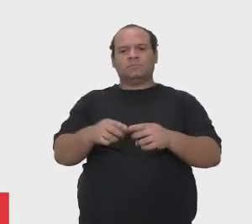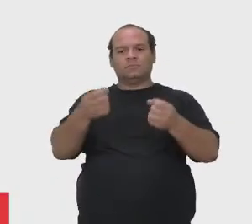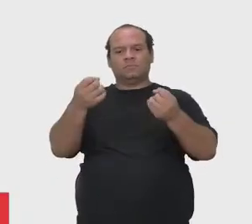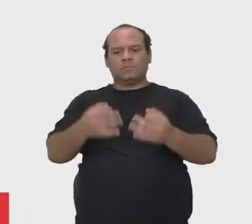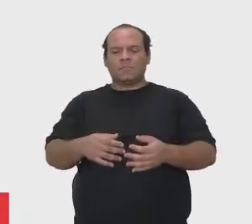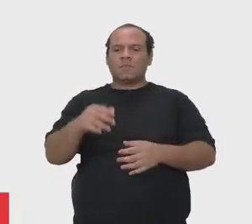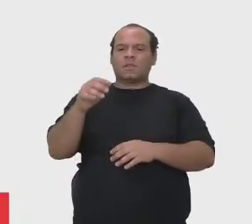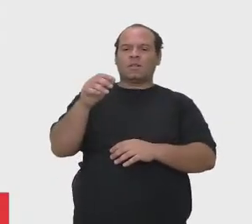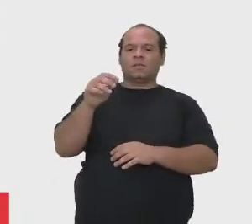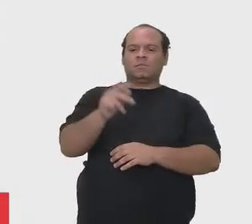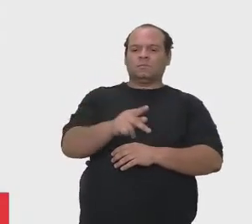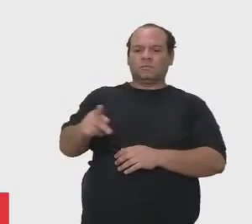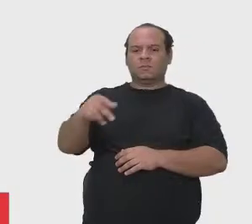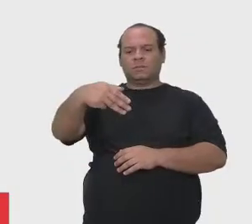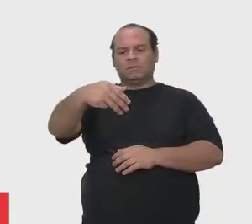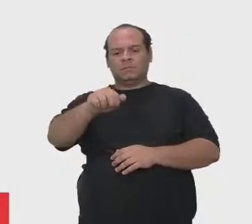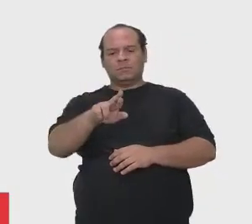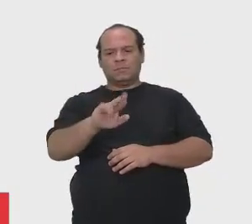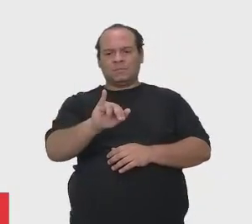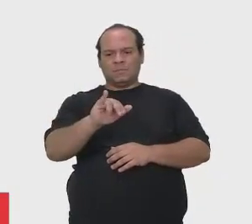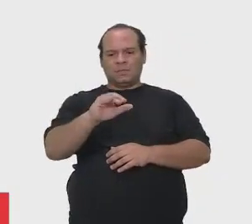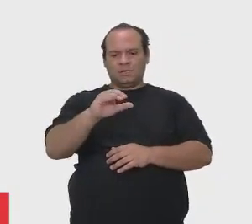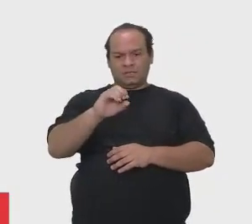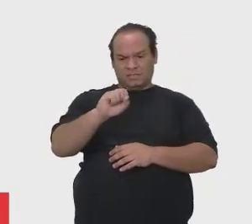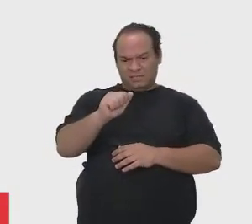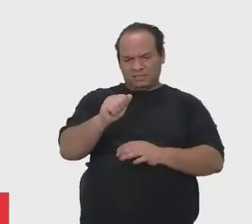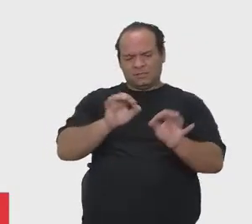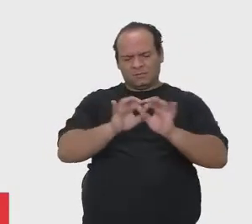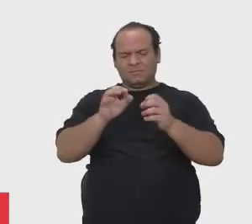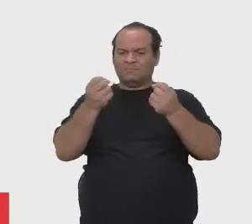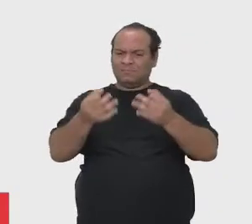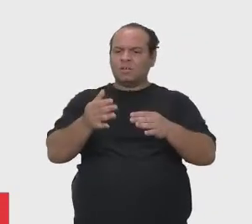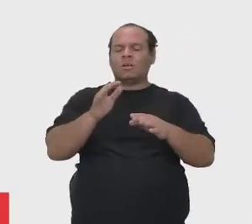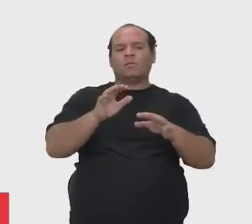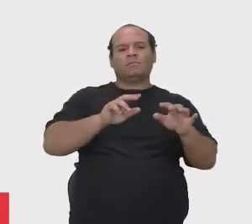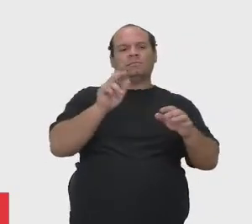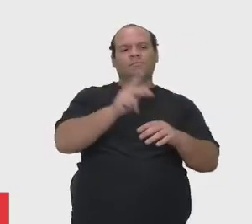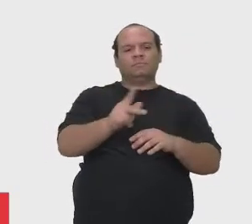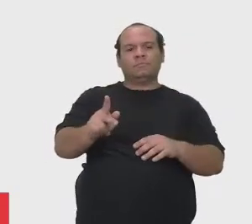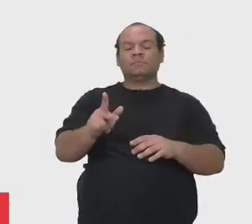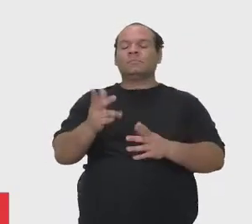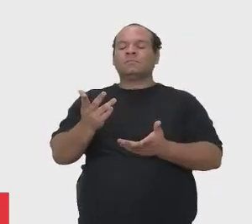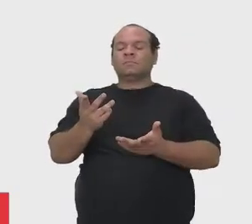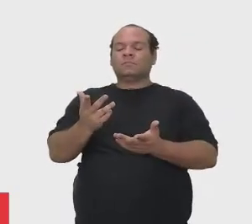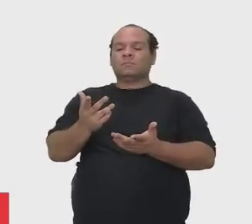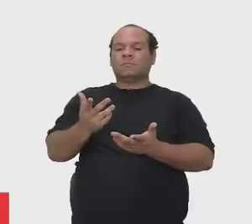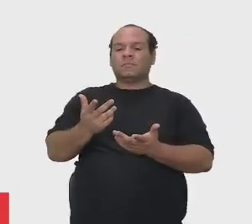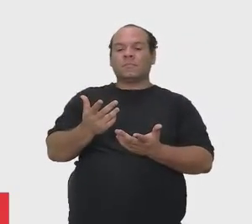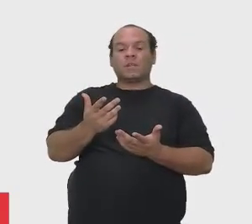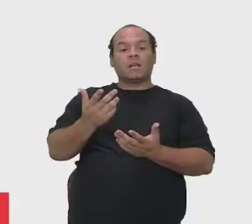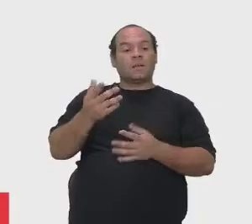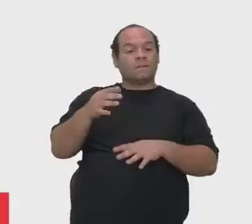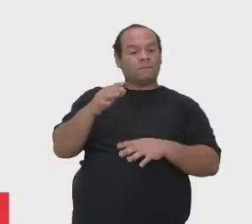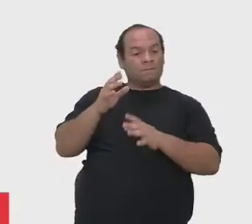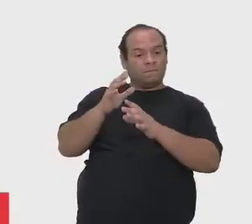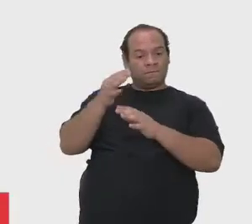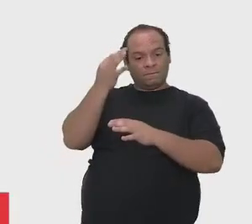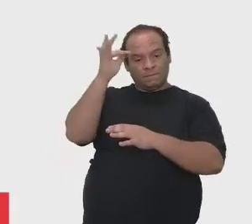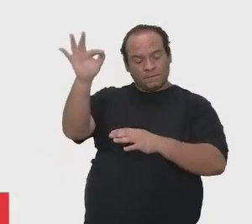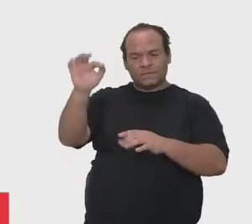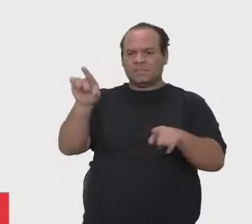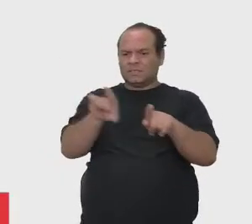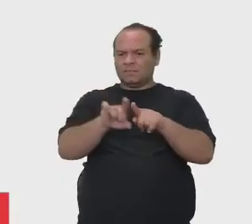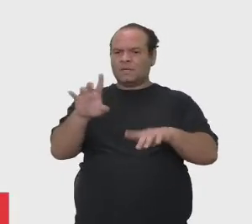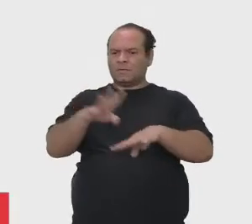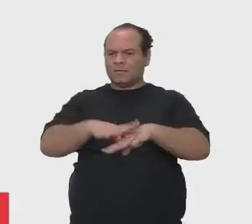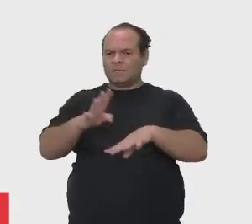da professora Marisa, que falou que trabalhou etiqueta energética com o professor de física e matemática, e foi super